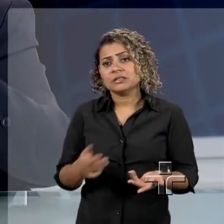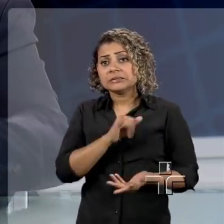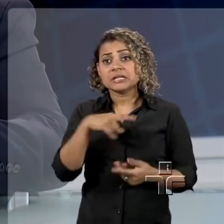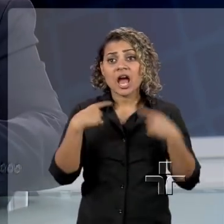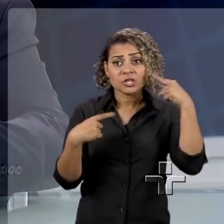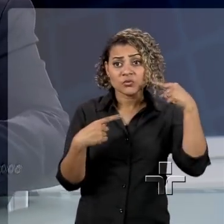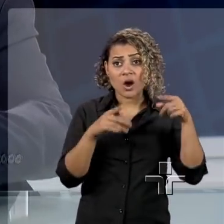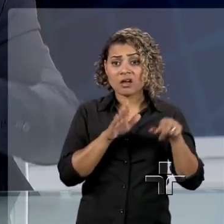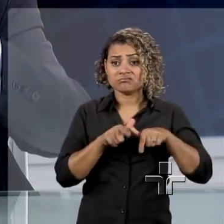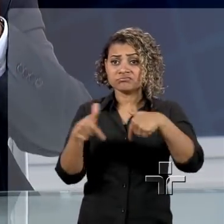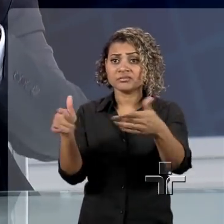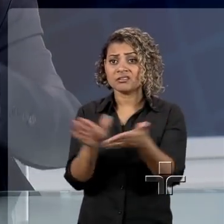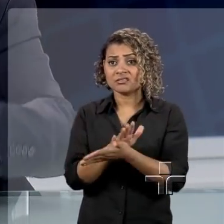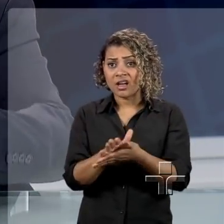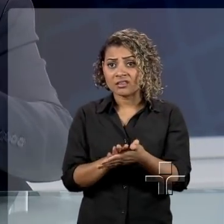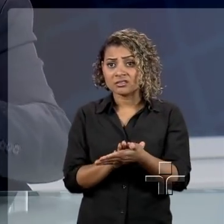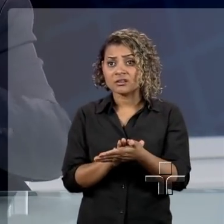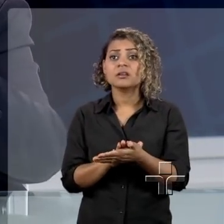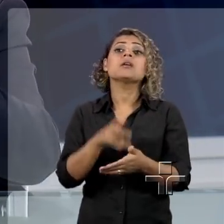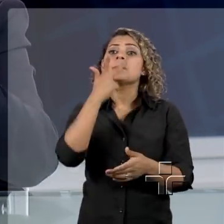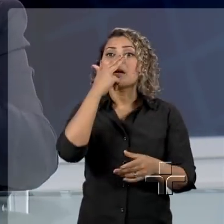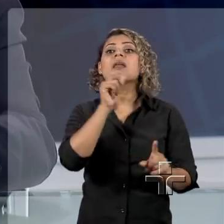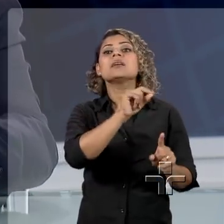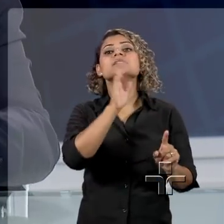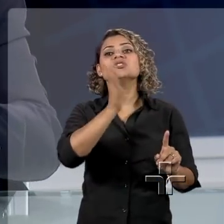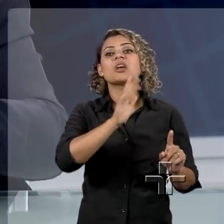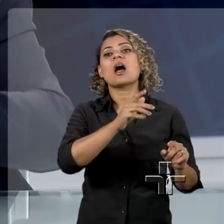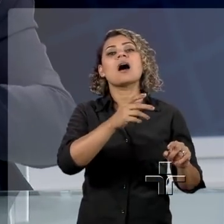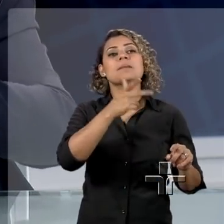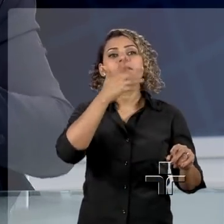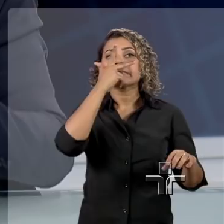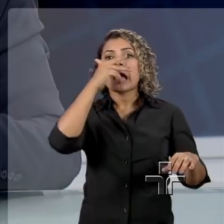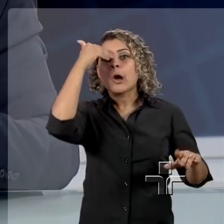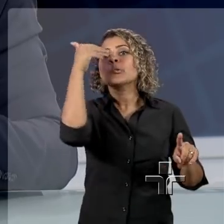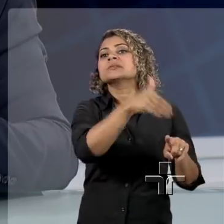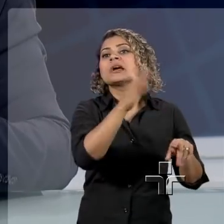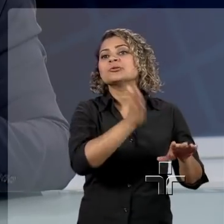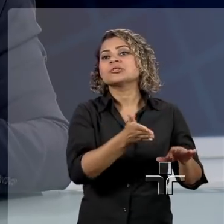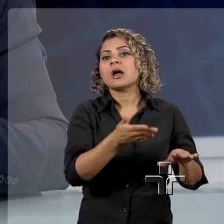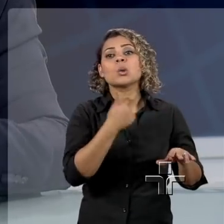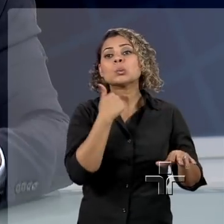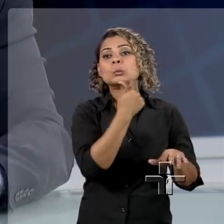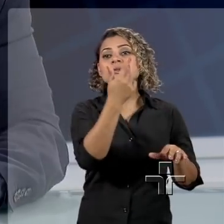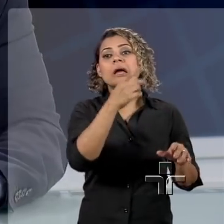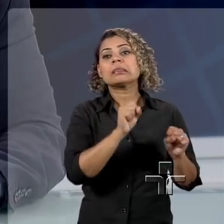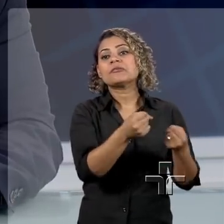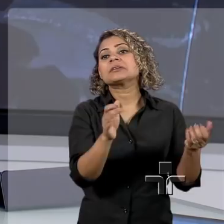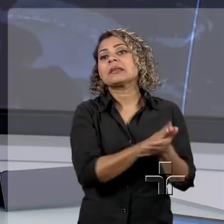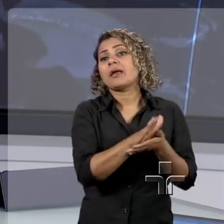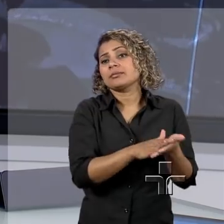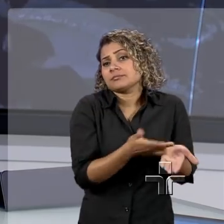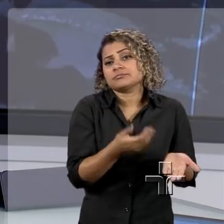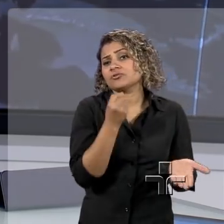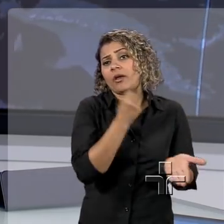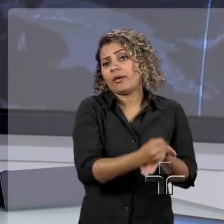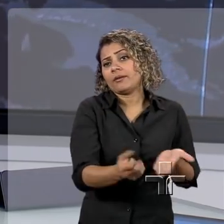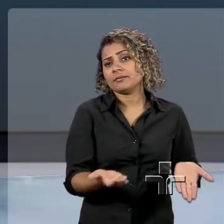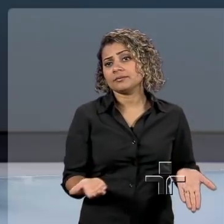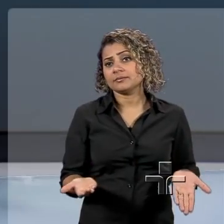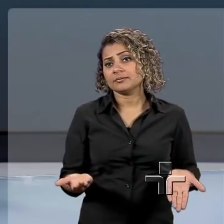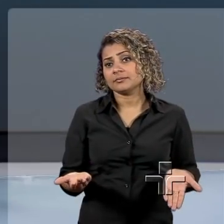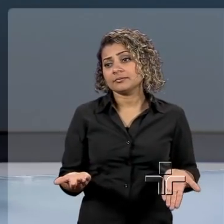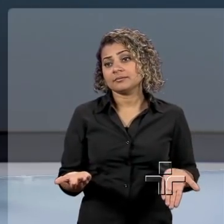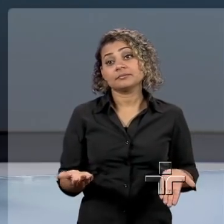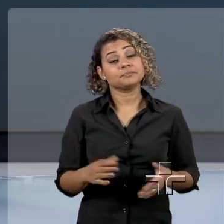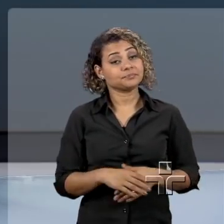exercita na plenitude, o réu está indefeso e não há disponibilidade do direito de defesa. Você, Rodrigo, como vê? Ó,